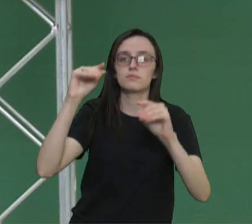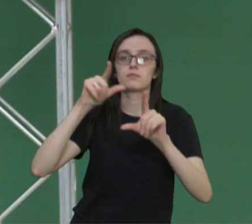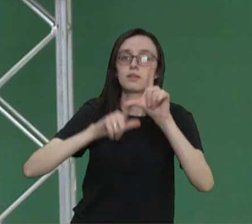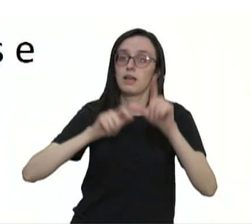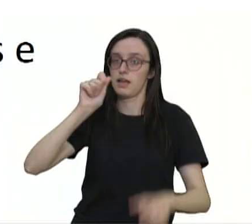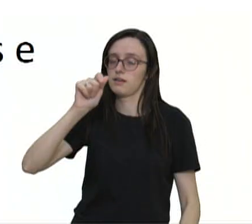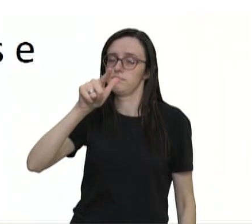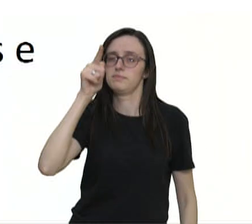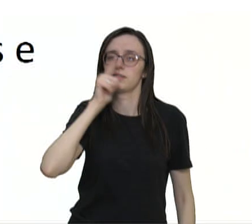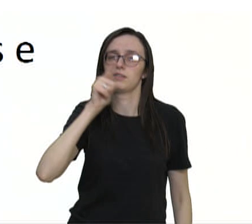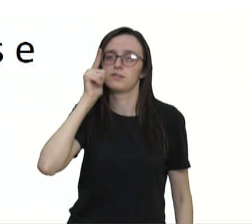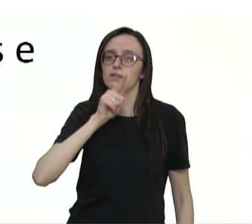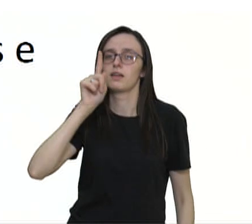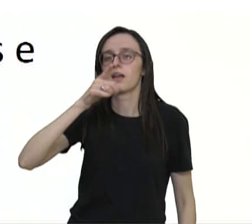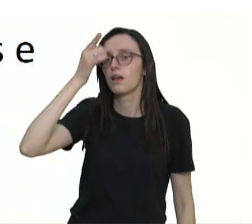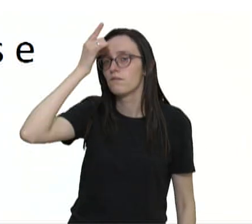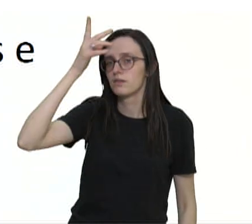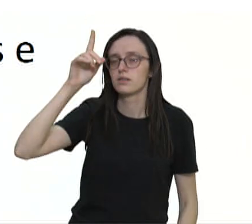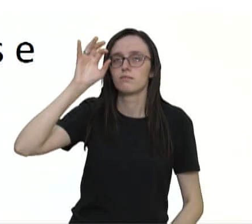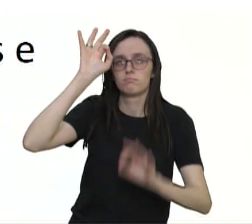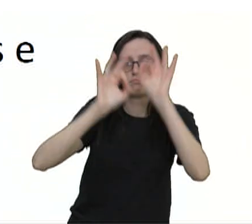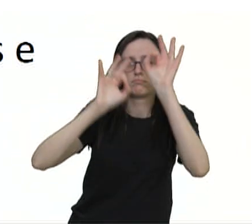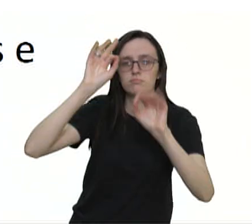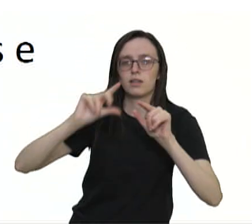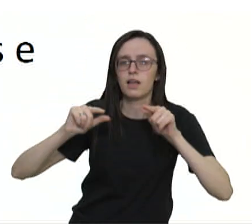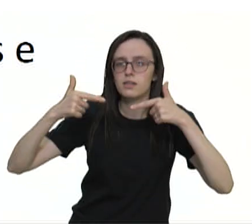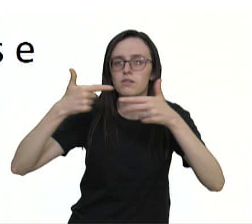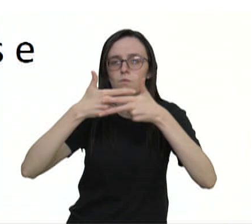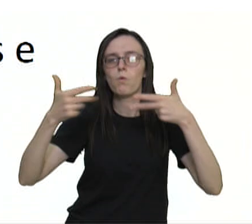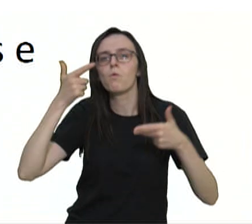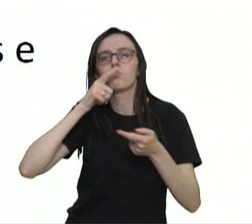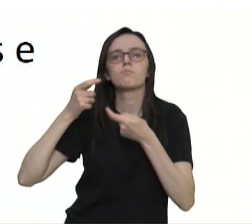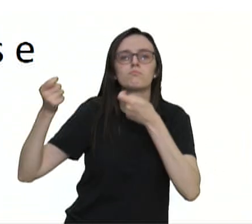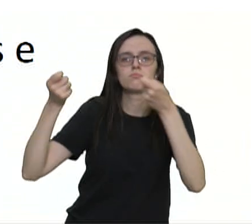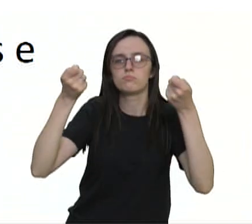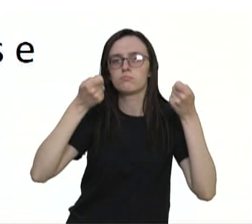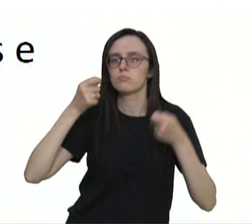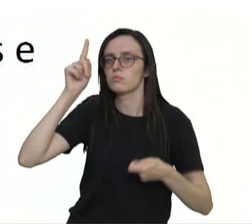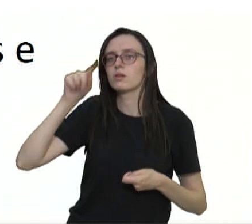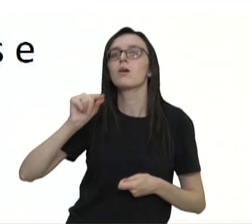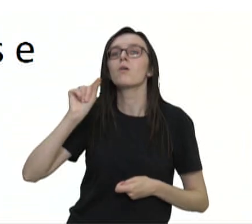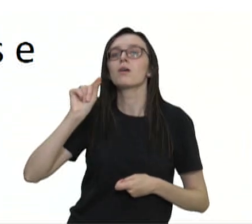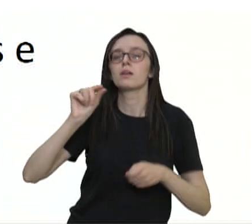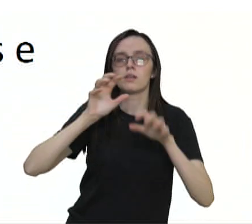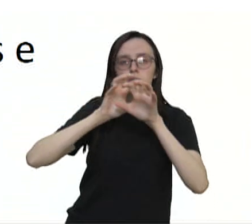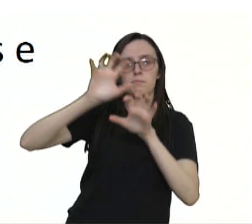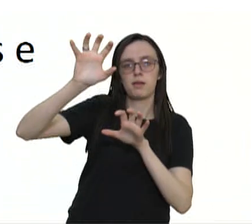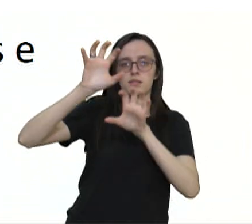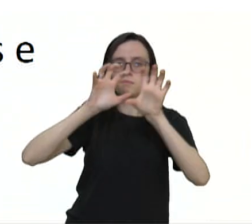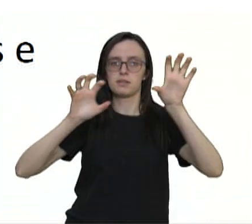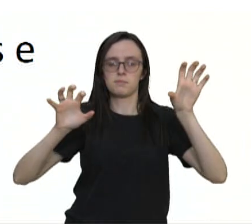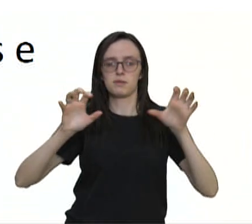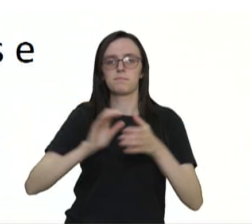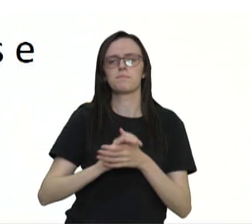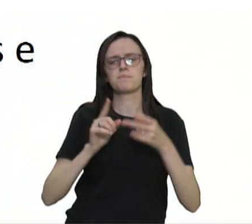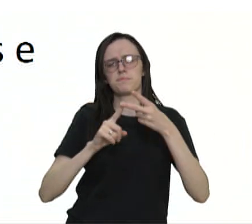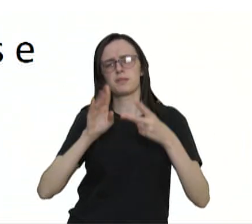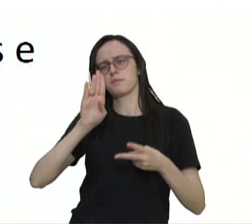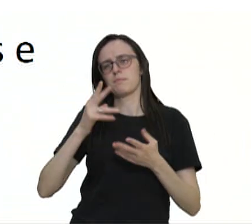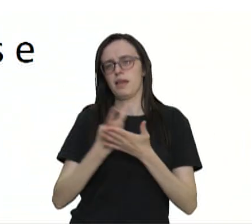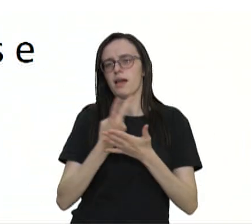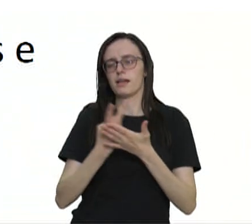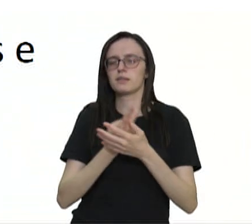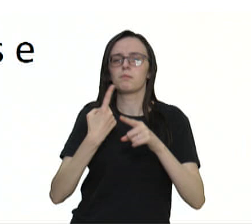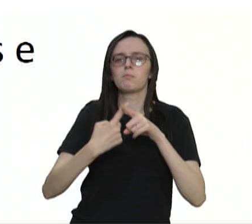você acertou, para facilitar o planejamento de ações para a gestão de uma administração descentralizada. A letra B está